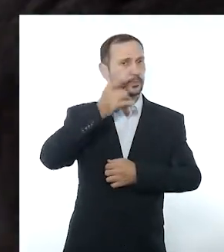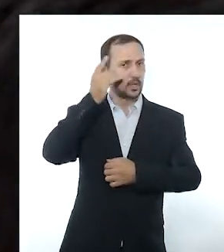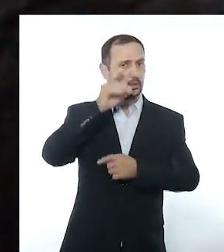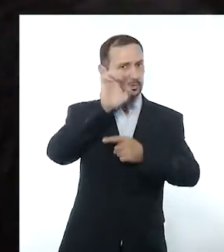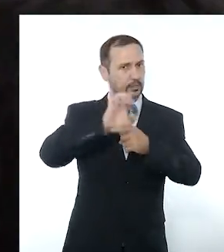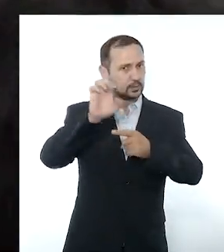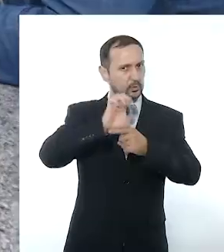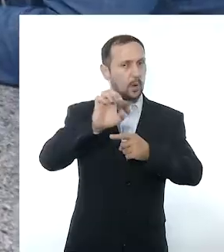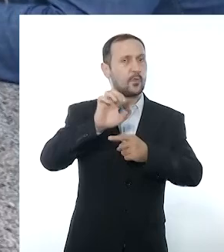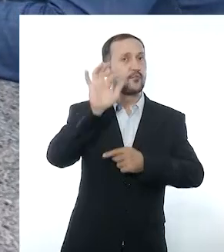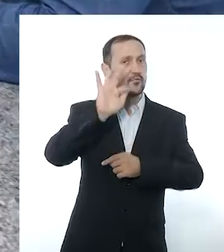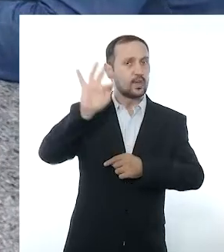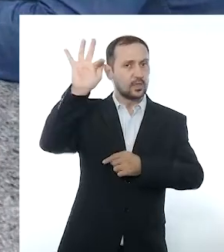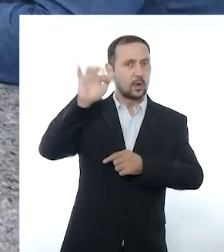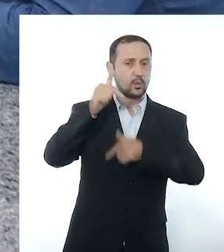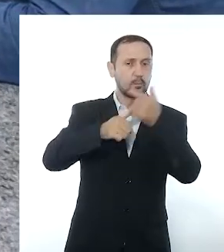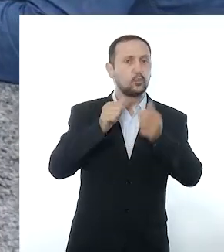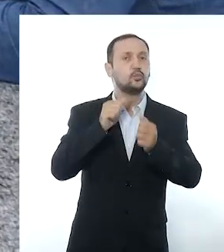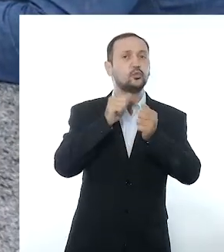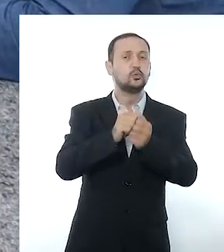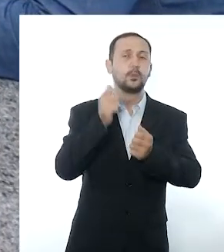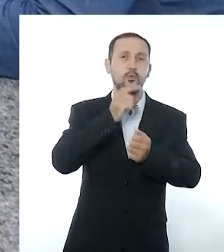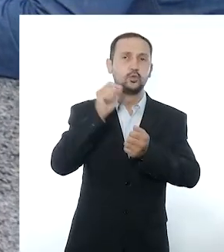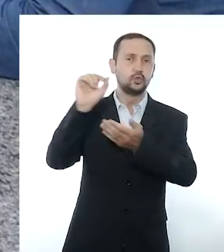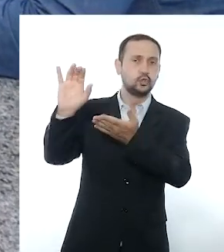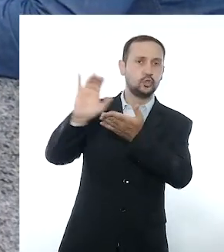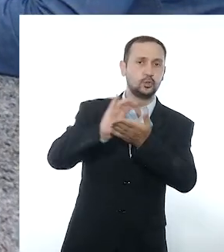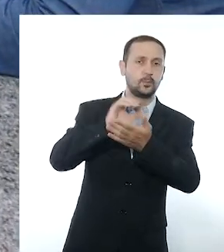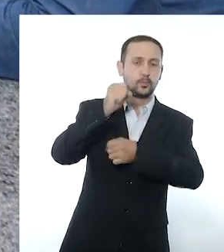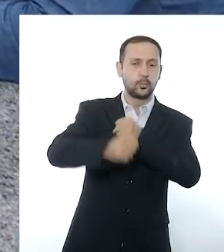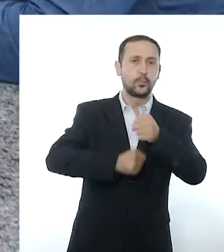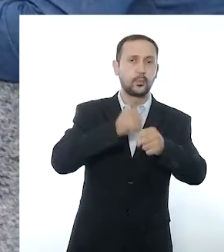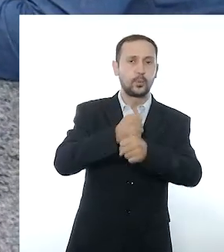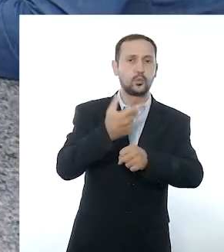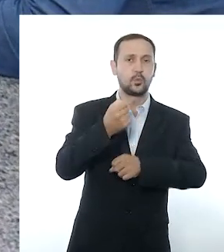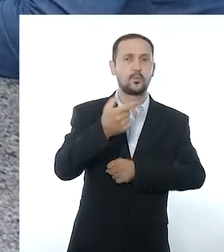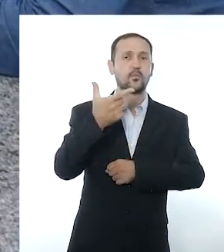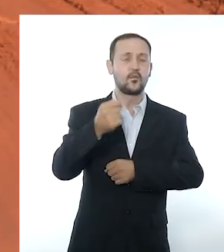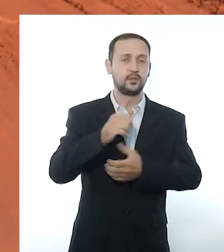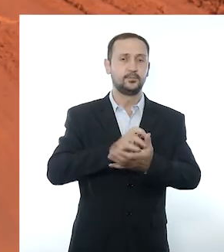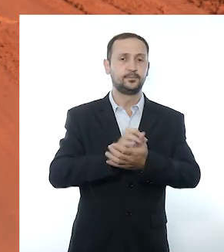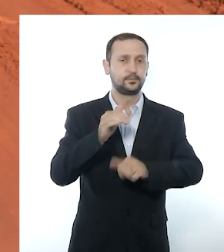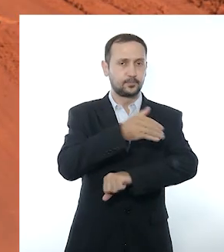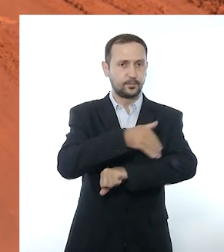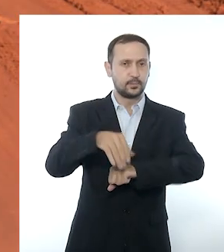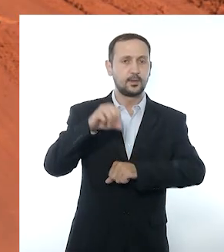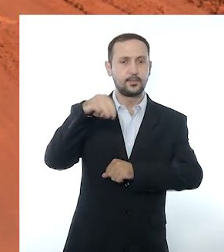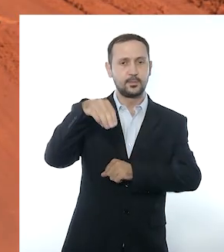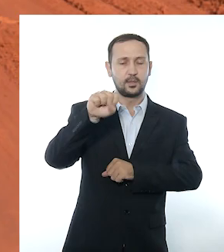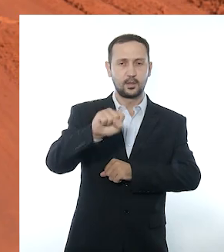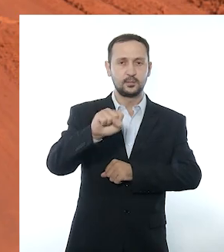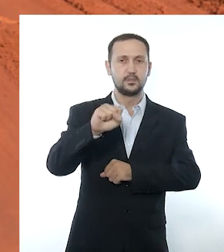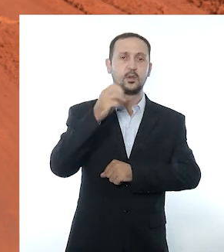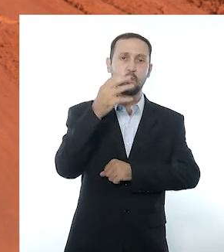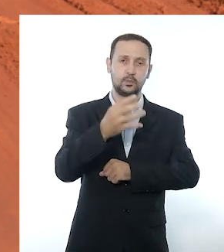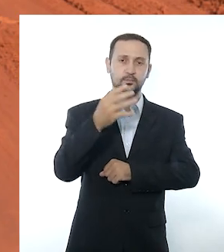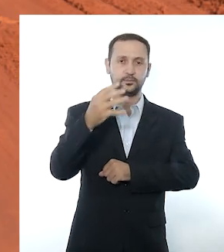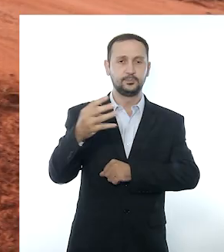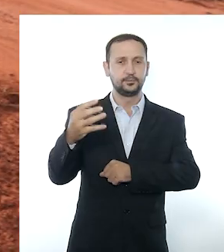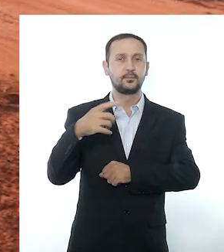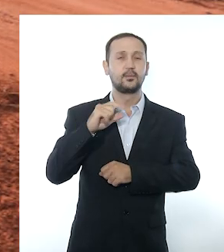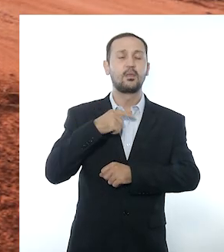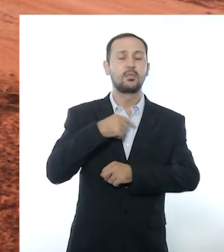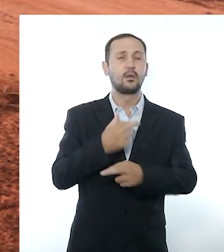federais trabalharam para obter recursos no orçamento de 2020. A rodovia MS